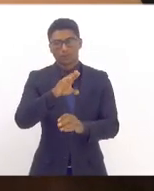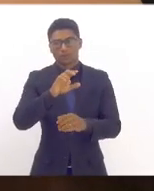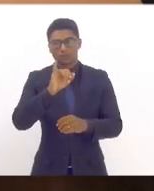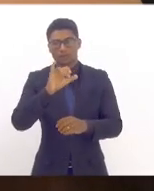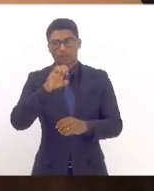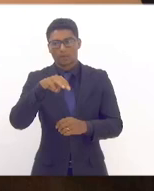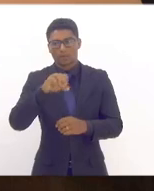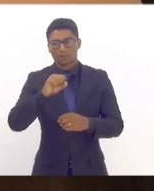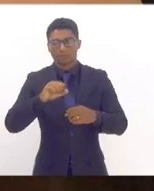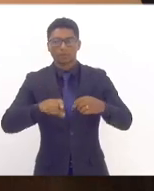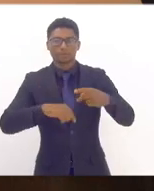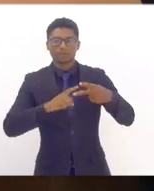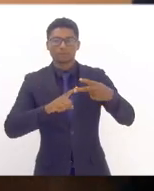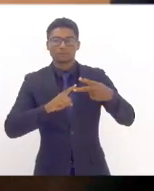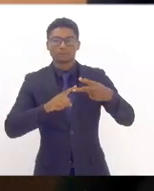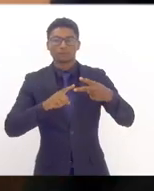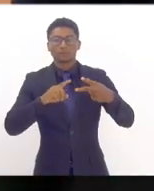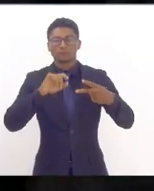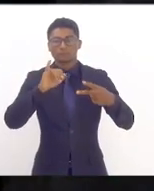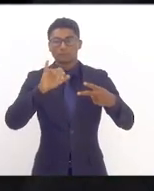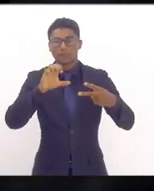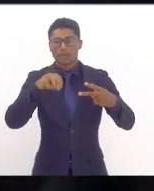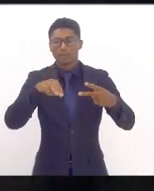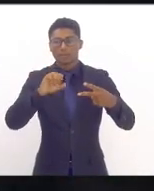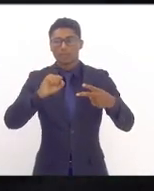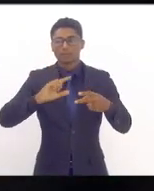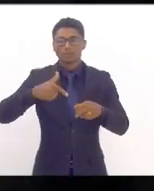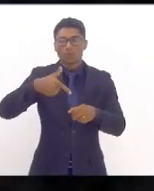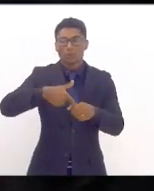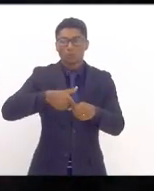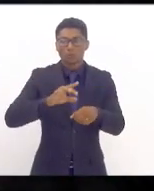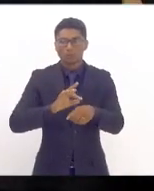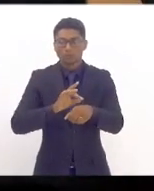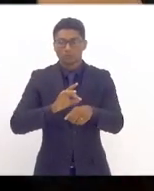o do ICMS dos combustíveis